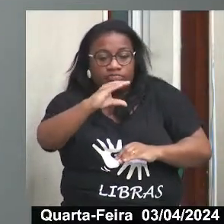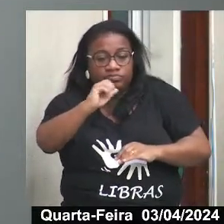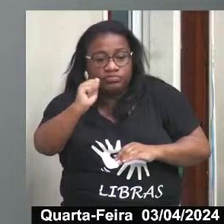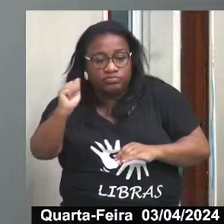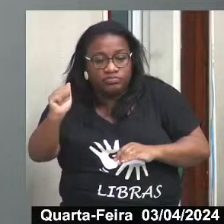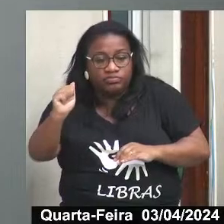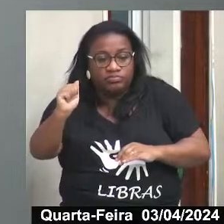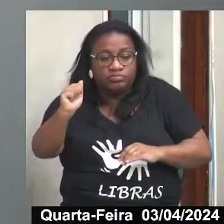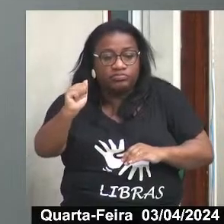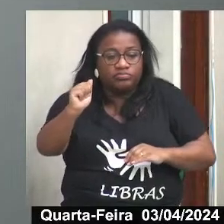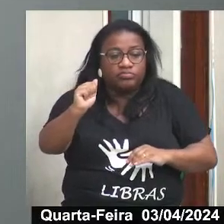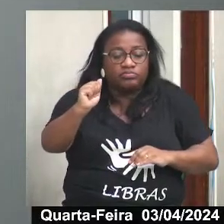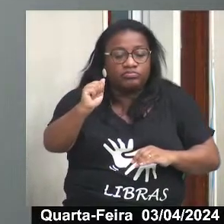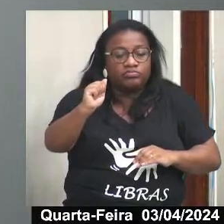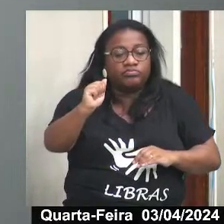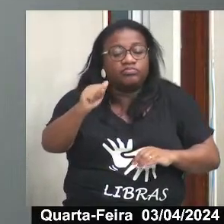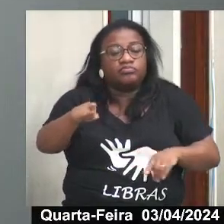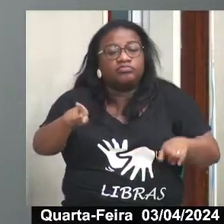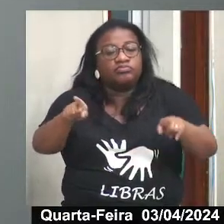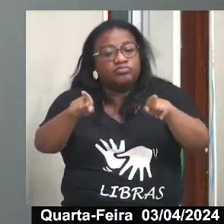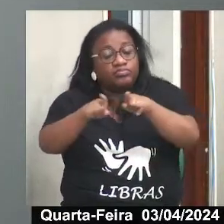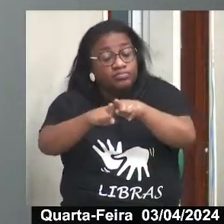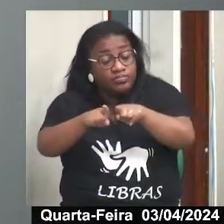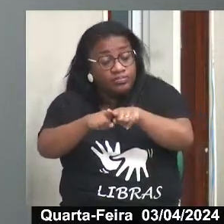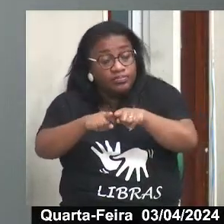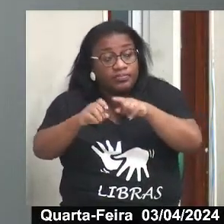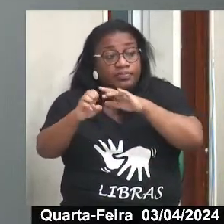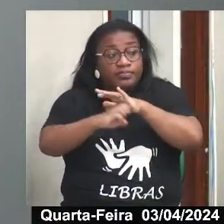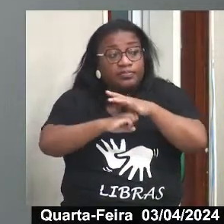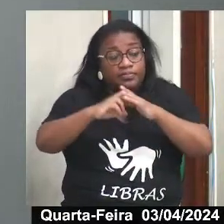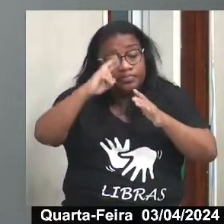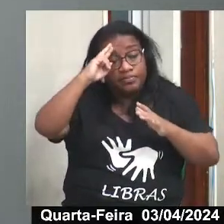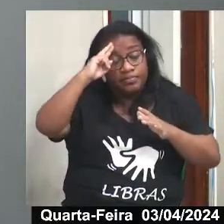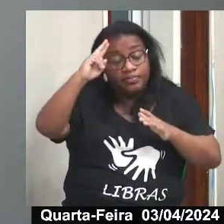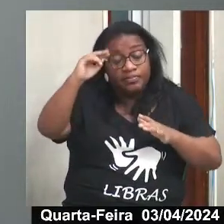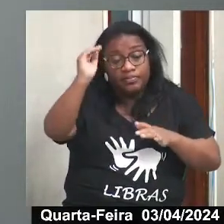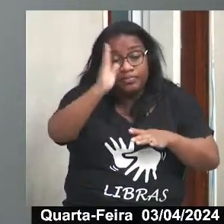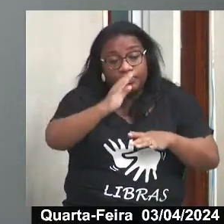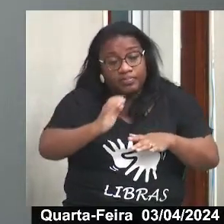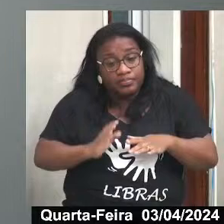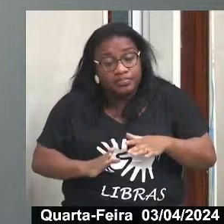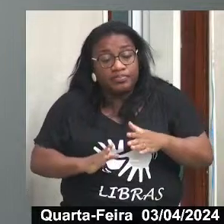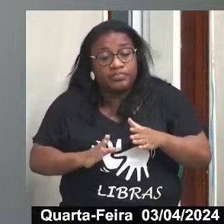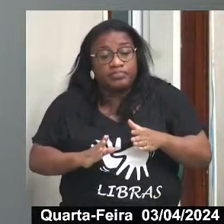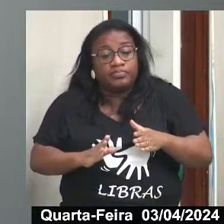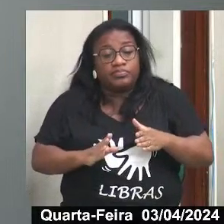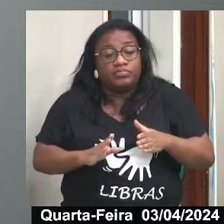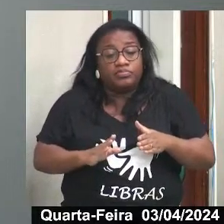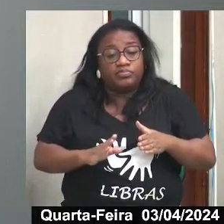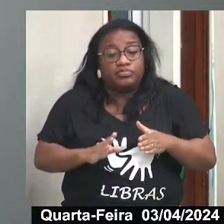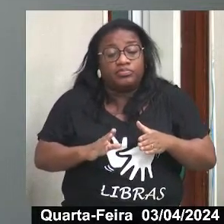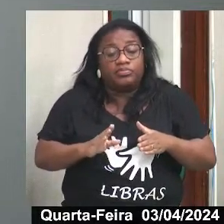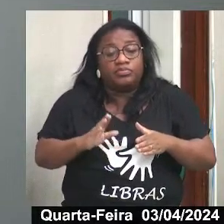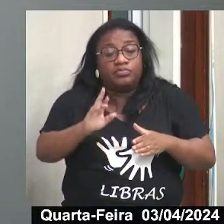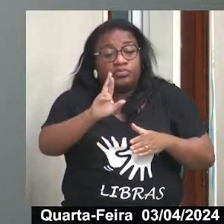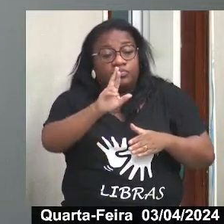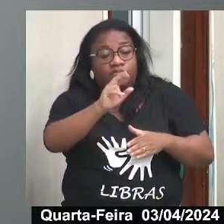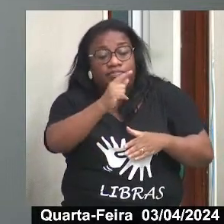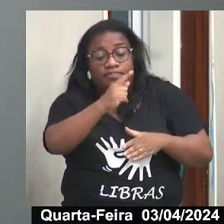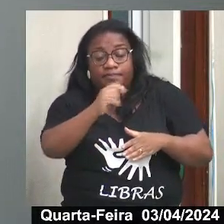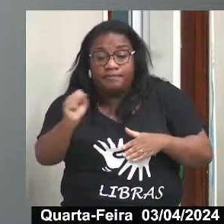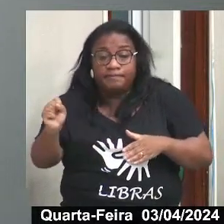RAPS nos últimos 6 anos, ao Guilherme Leal, um grande empresário brasileiro, que teve como a